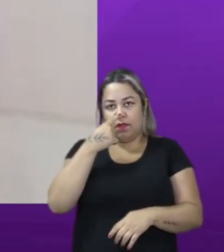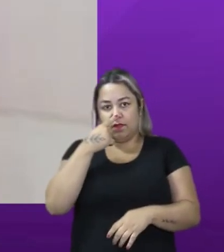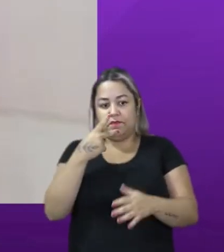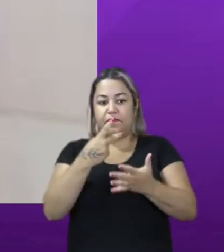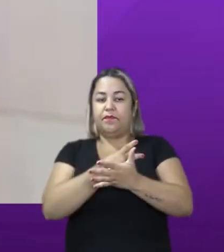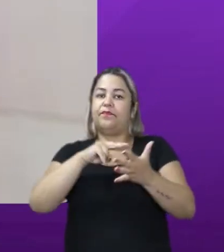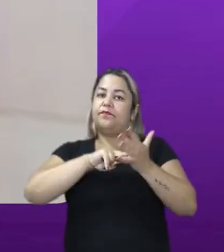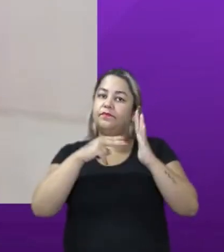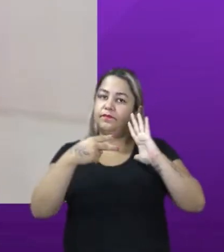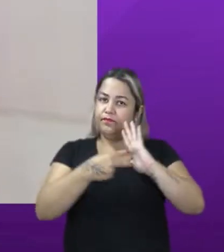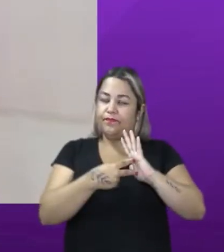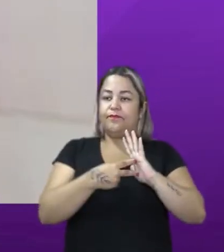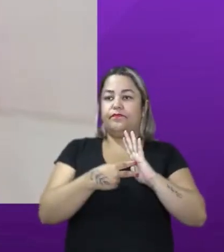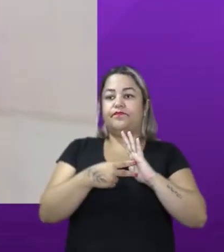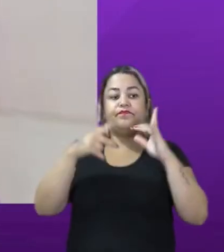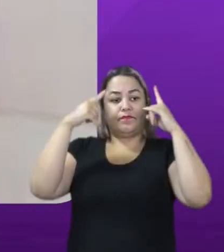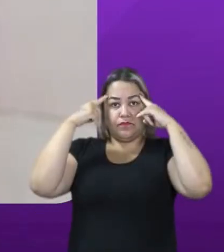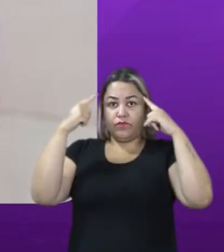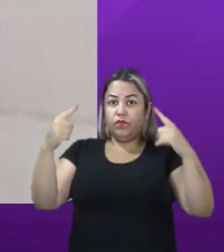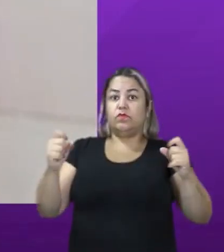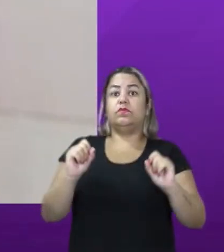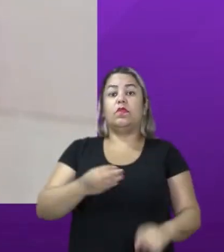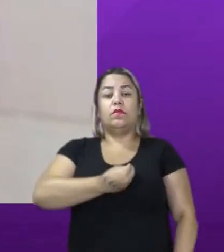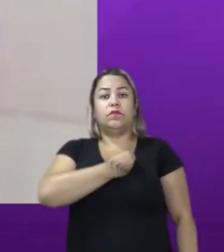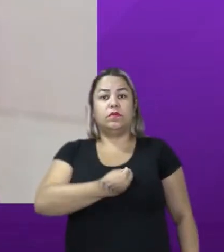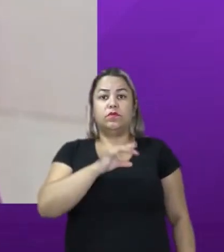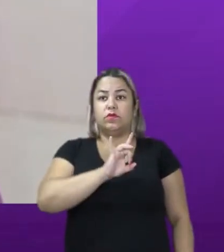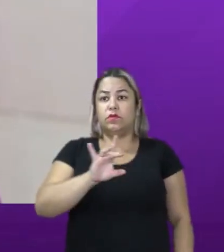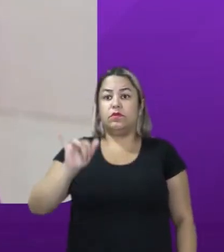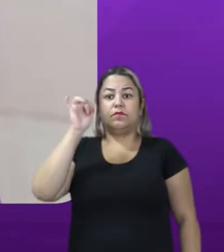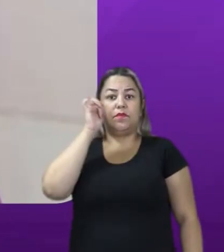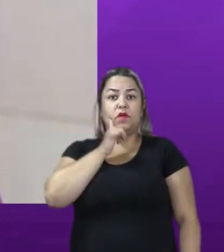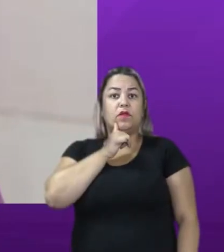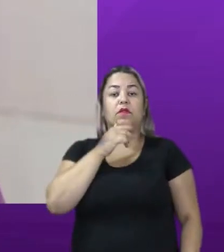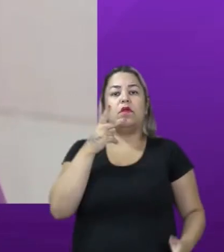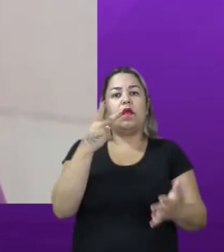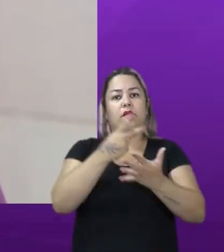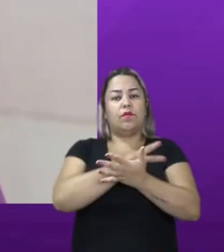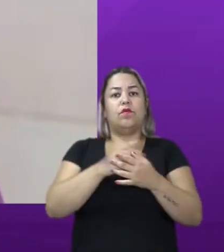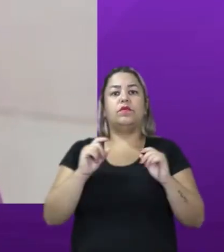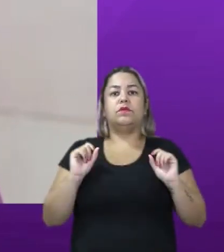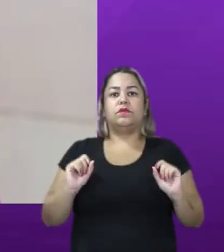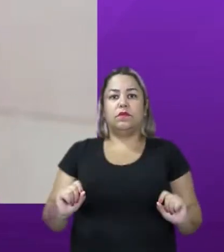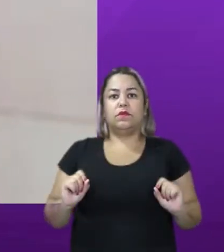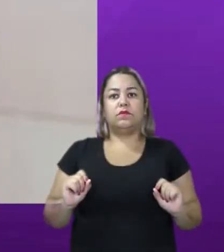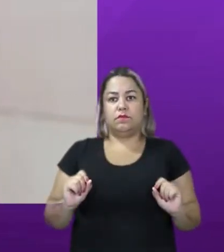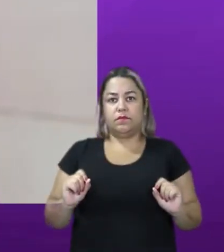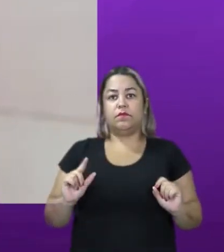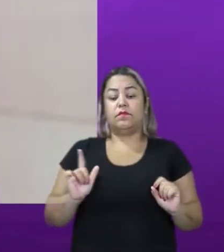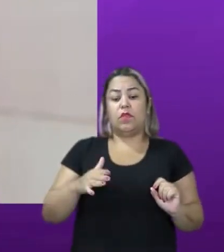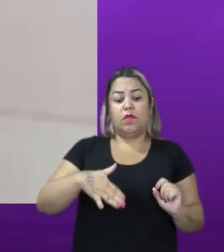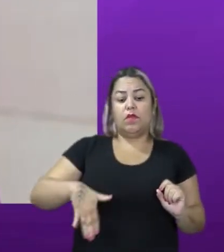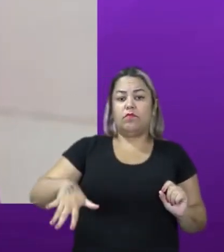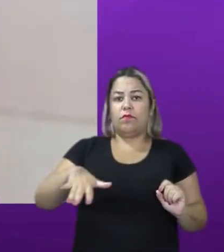muito significativa e violenta na vida de qualquer mulher, gerando aí um discreto,